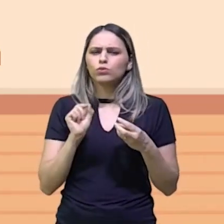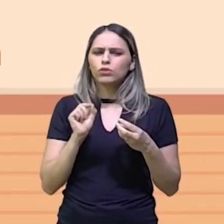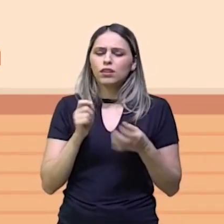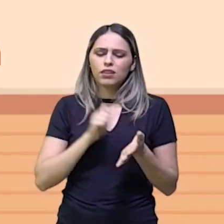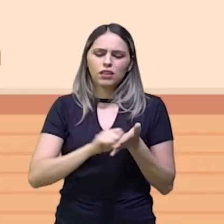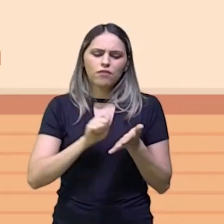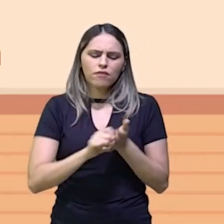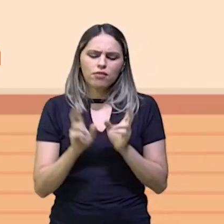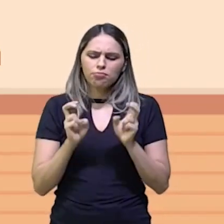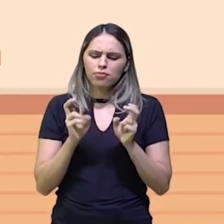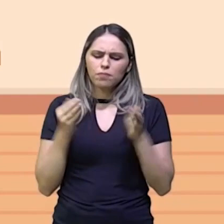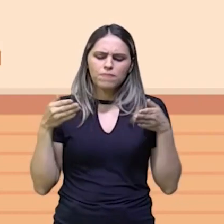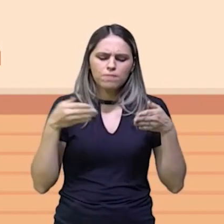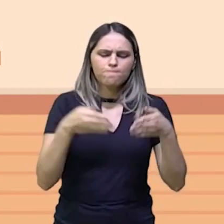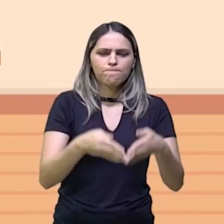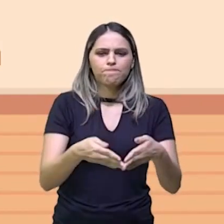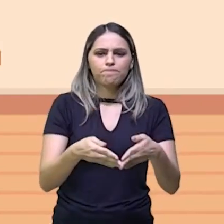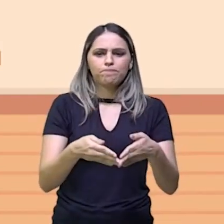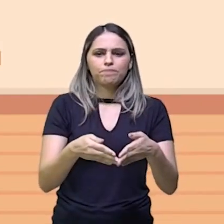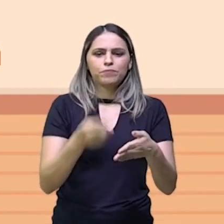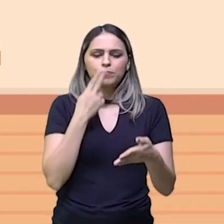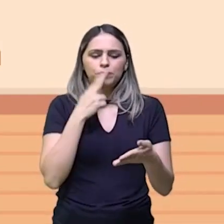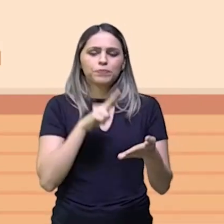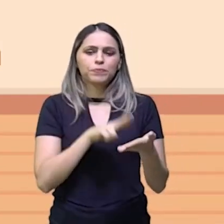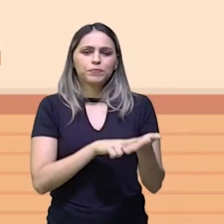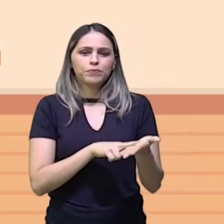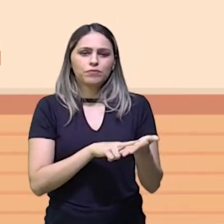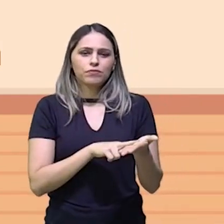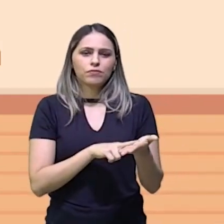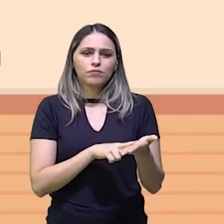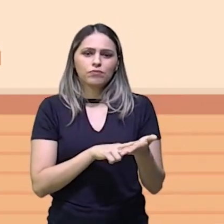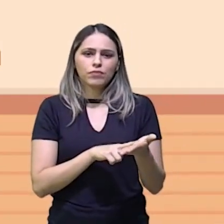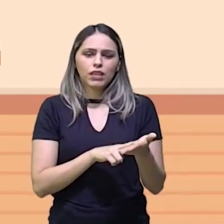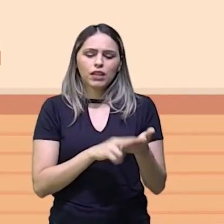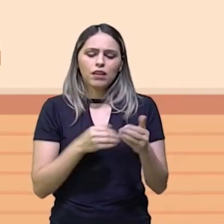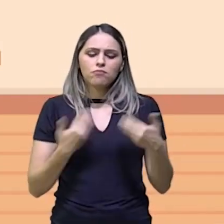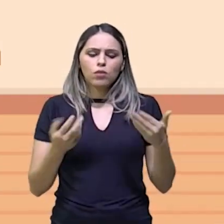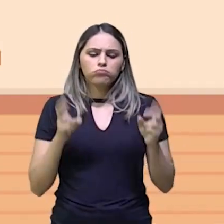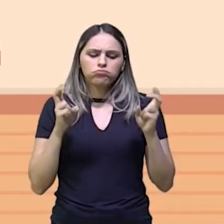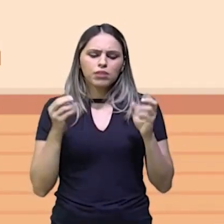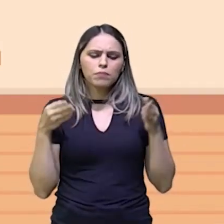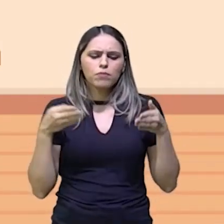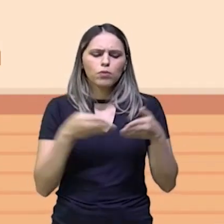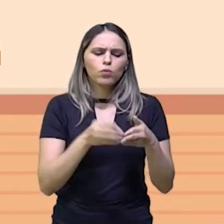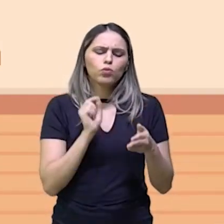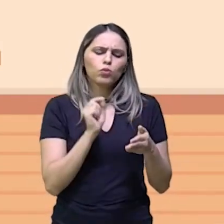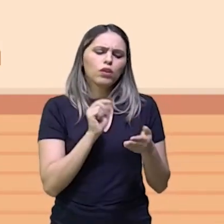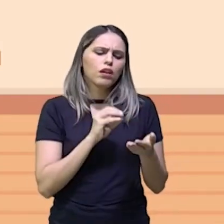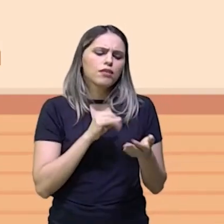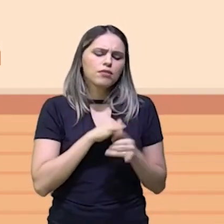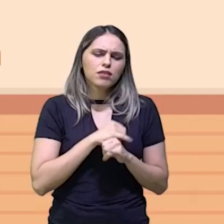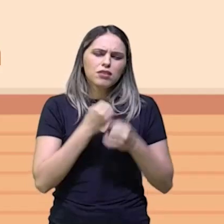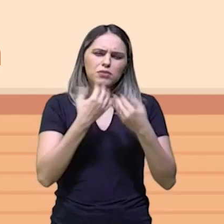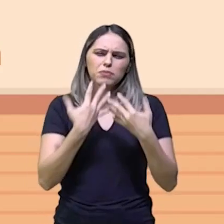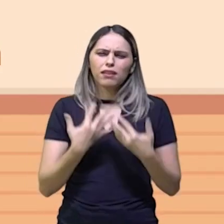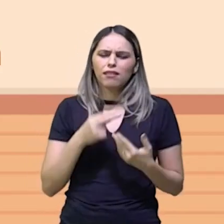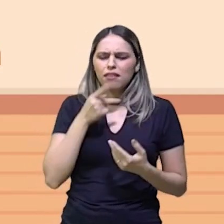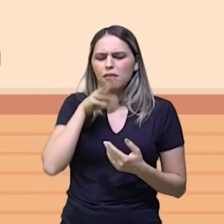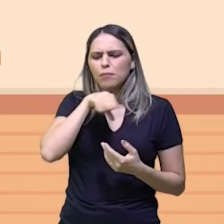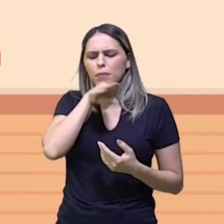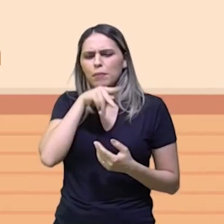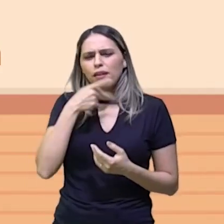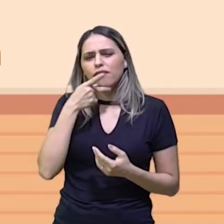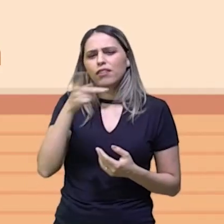o assunto da carta. O assunto é aquilo que você quer dizer para alguém. No caso da nossa